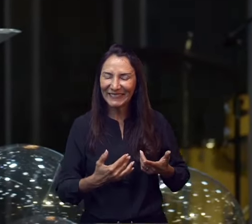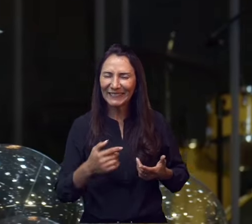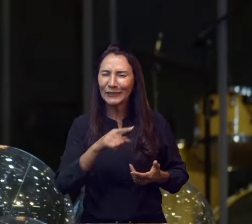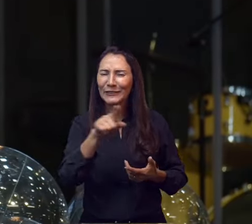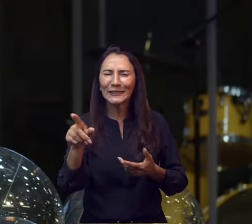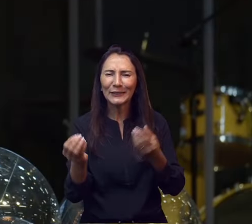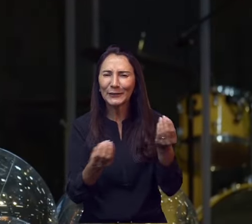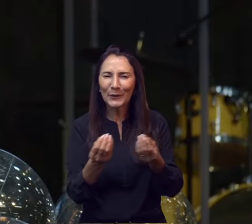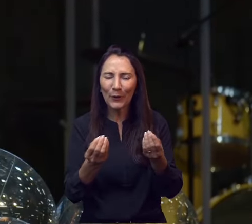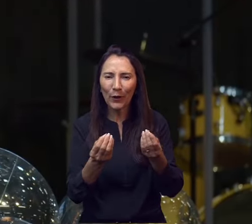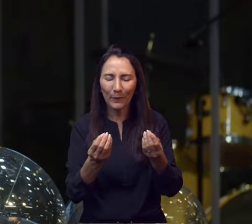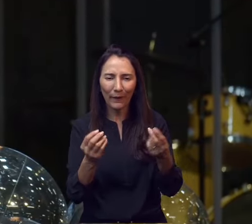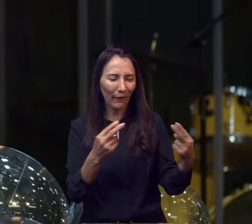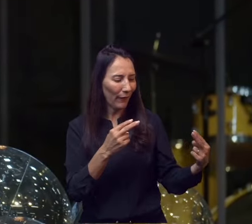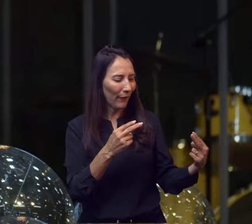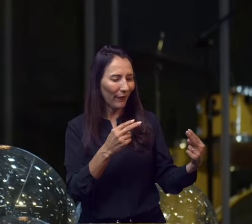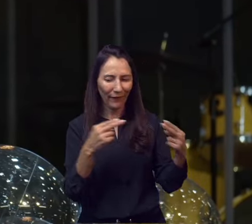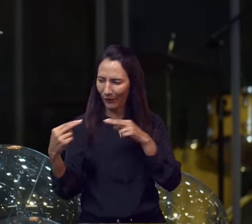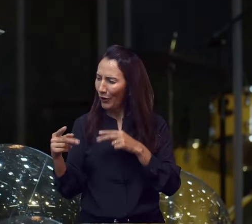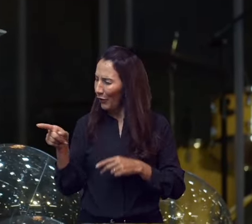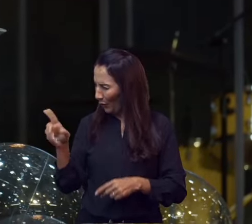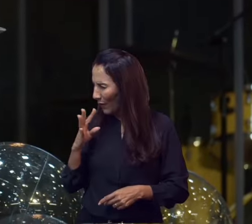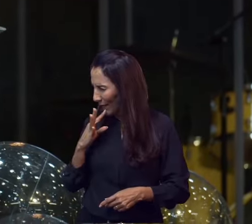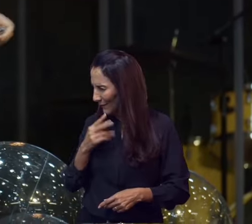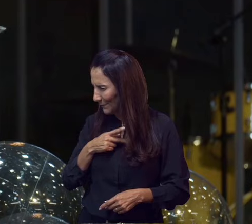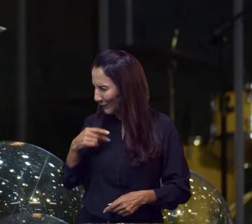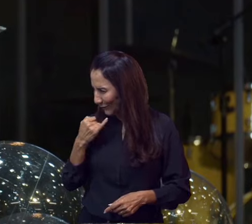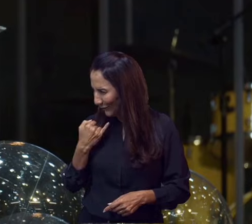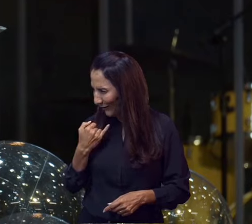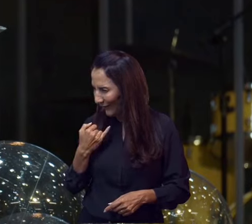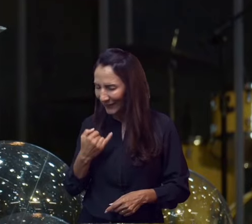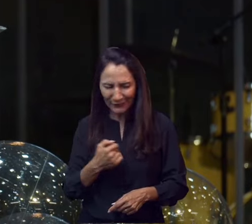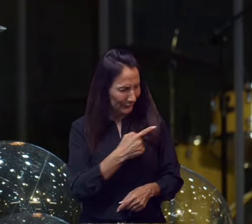estão fala olha para o irmão que está do seu lado e fala assim você conhece o pastor Jorge